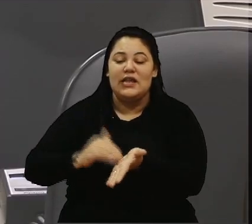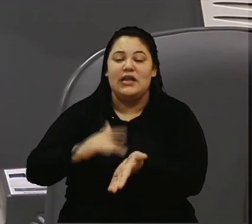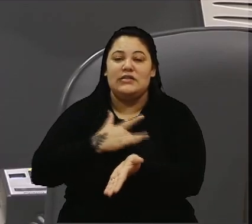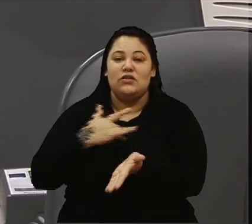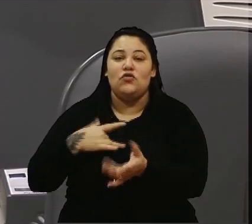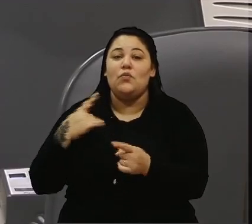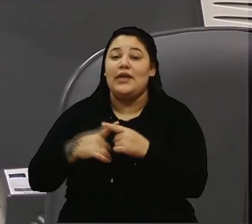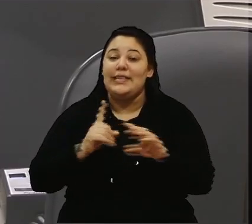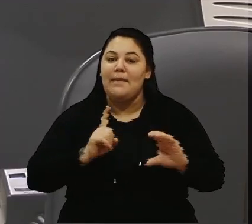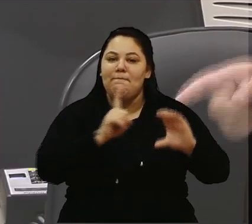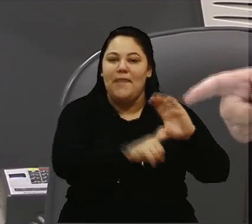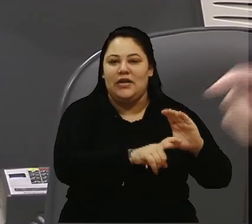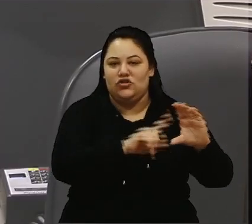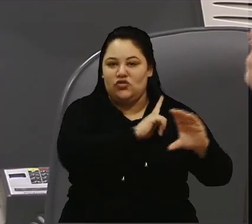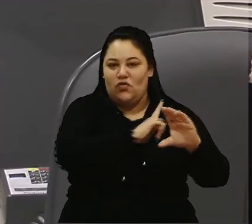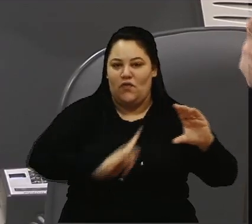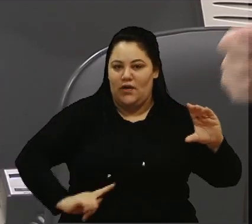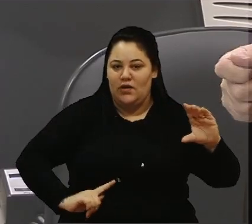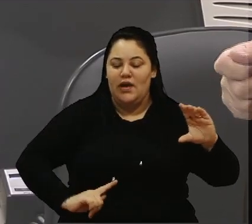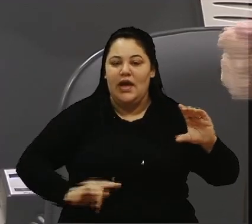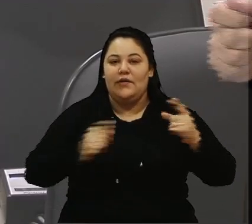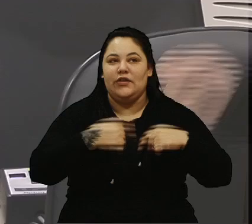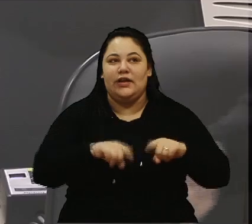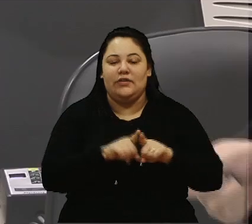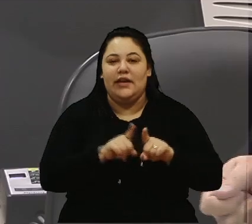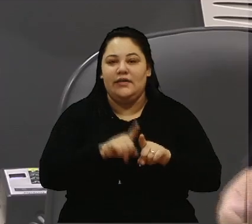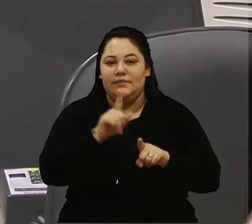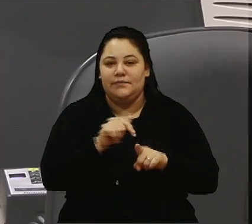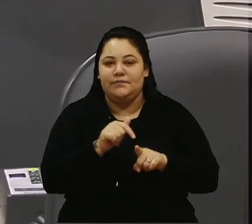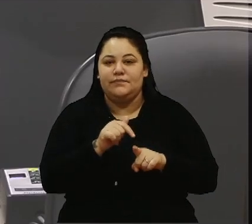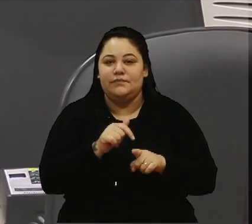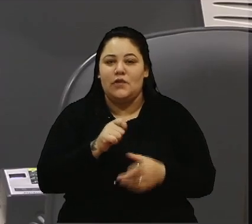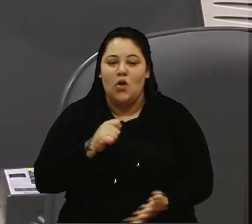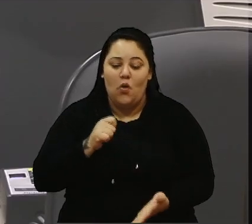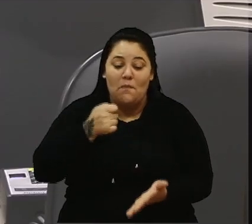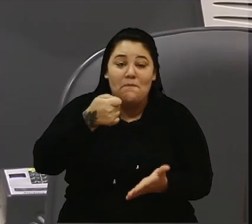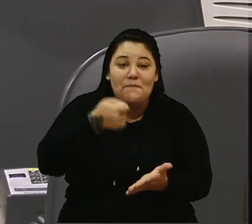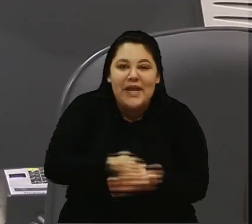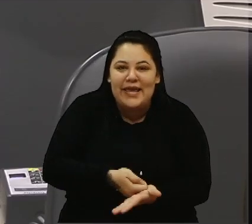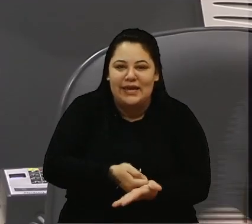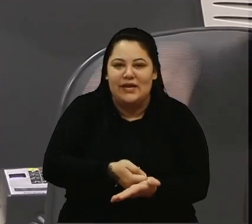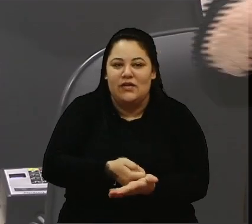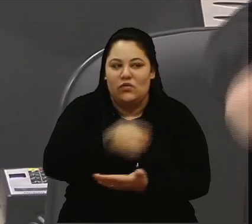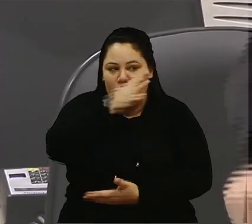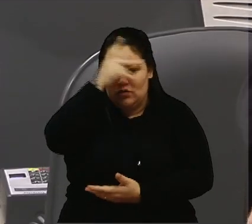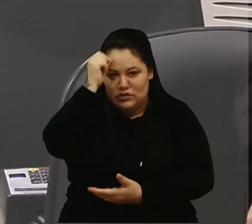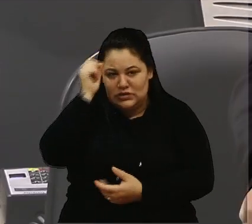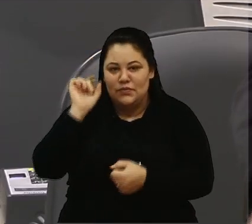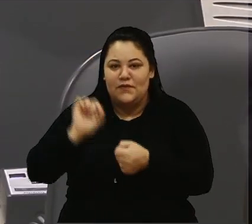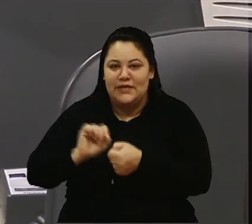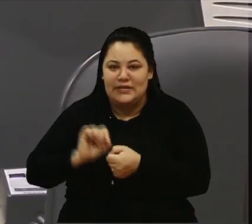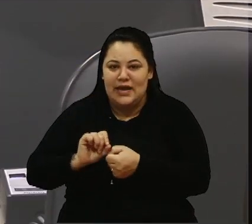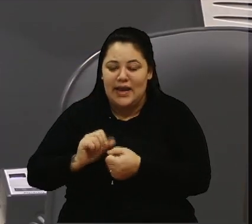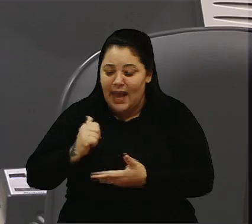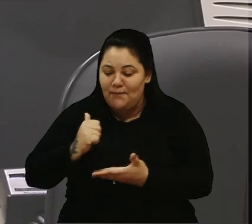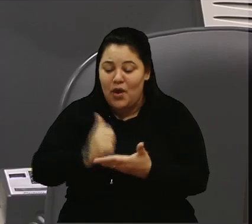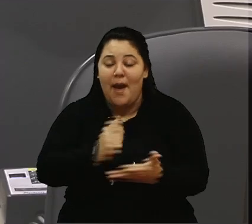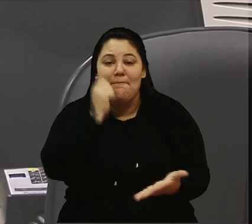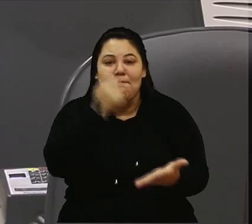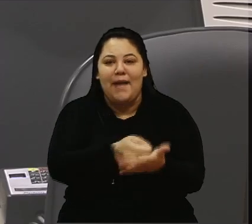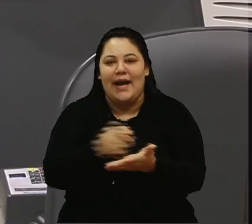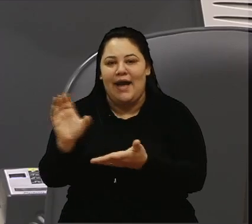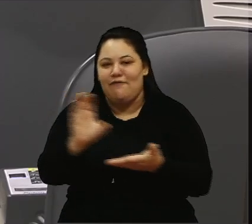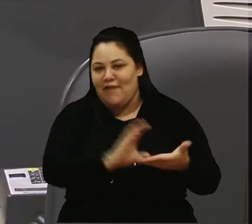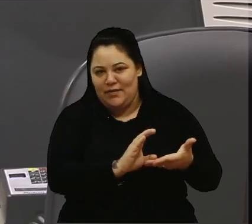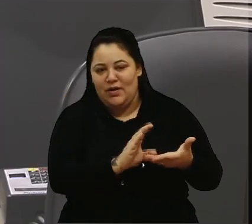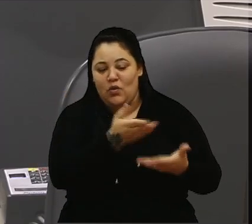do governador para que, vamos dizer assim, praticamente obrigue esses municípios a fazerem parte e contribuírem de acordo com os atendimentos